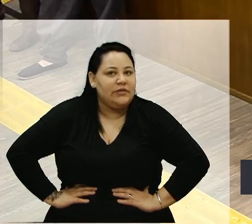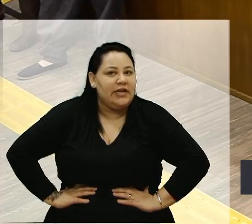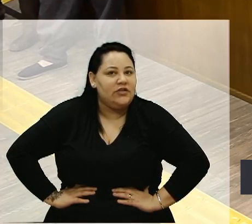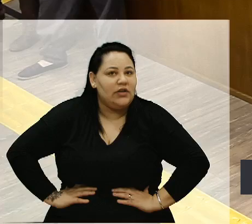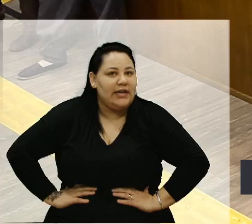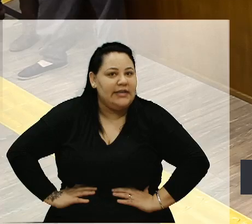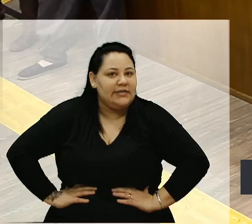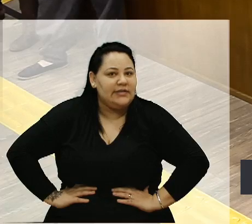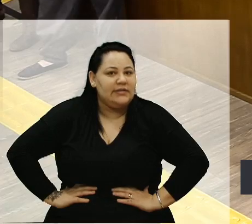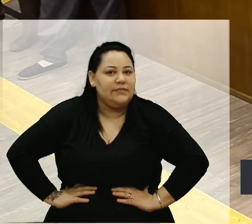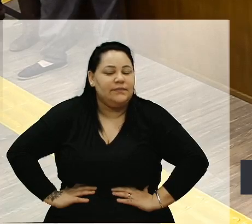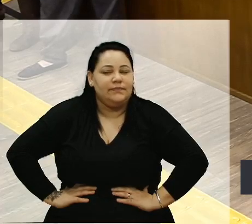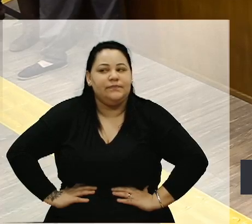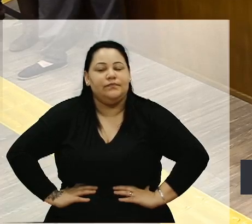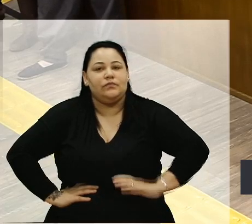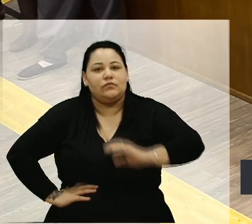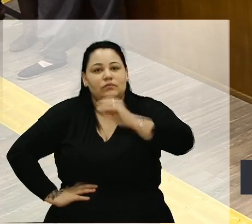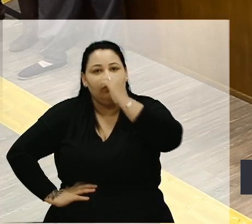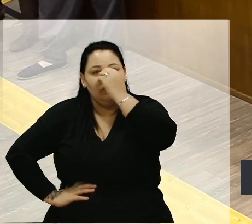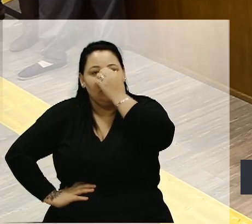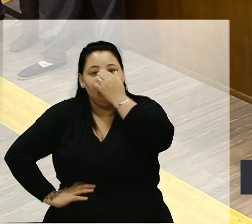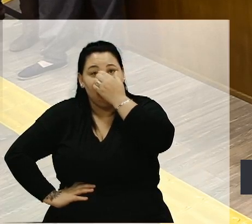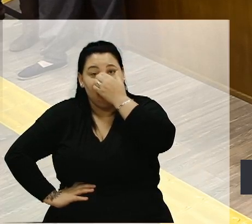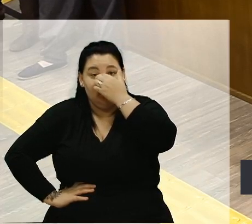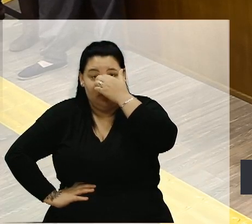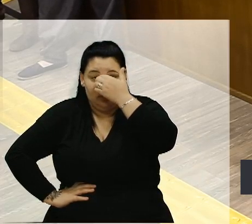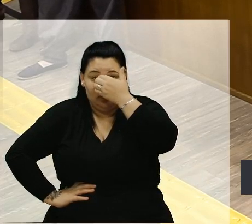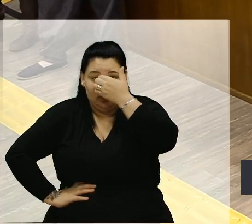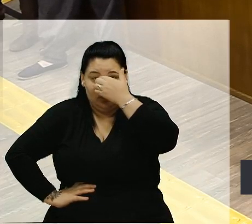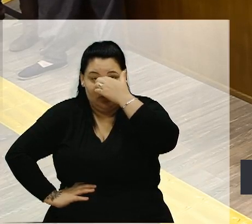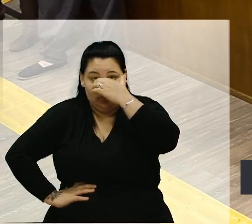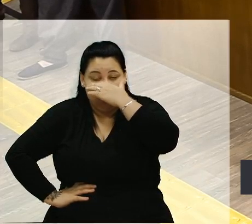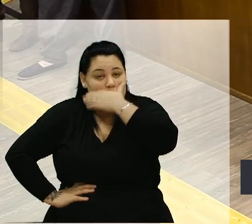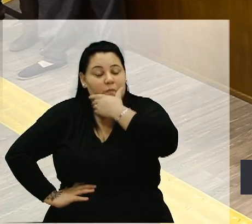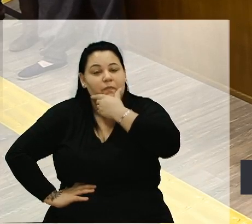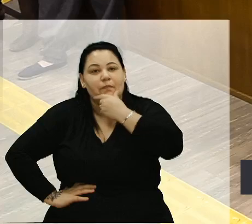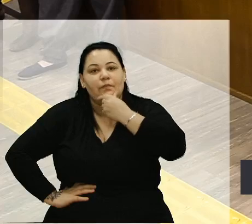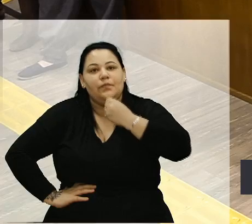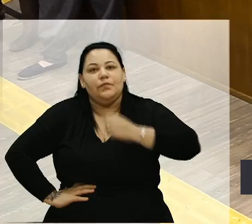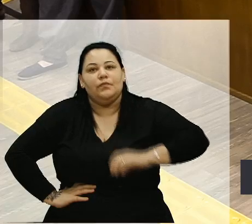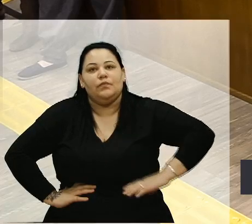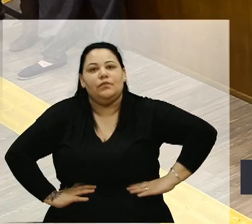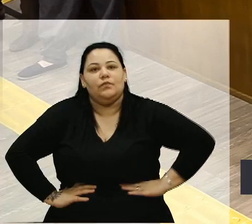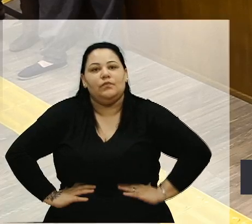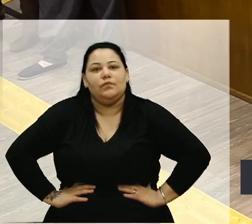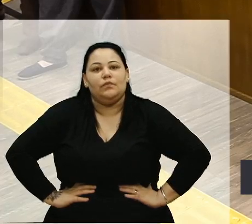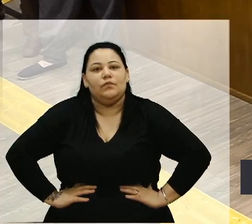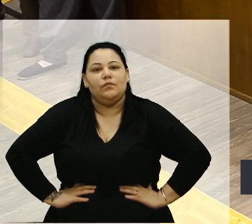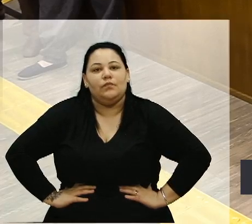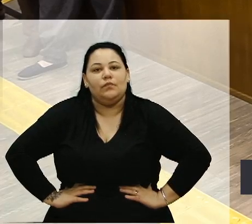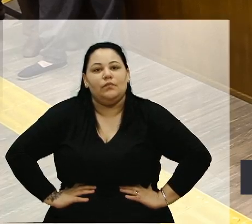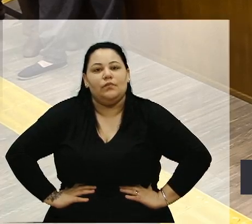esse nosso momento de festejos farroupilhas. Muito, muito, muito obrigada a vocês também. A gente vai suspender agora a sessão